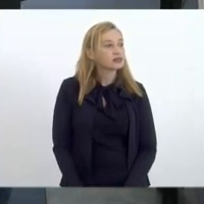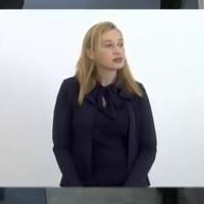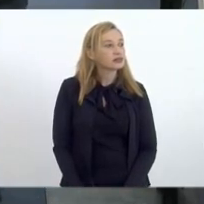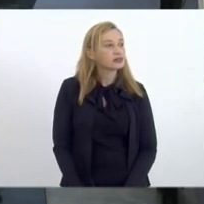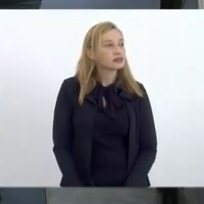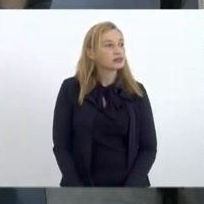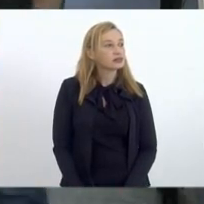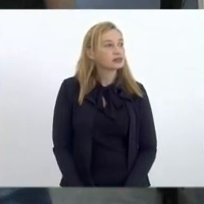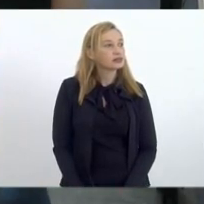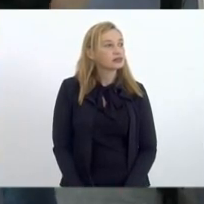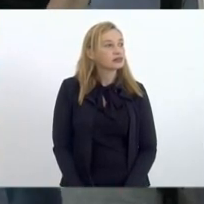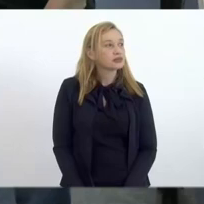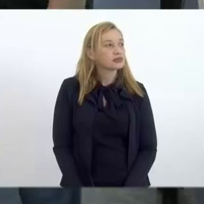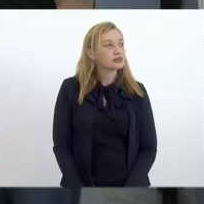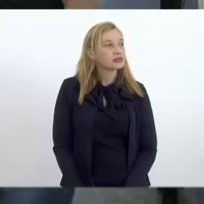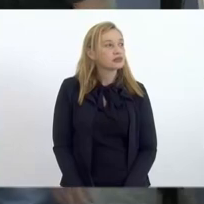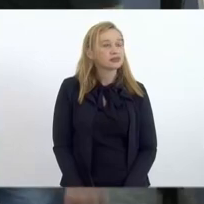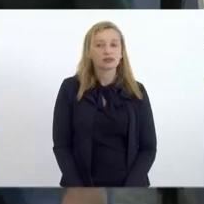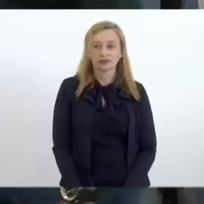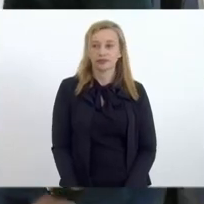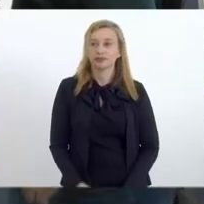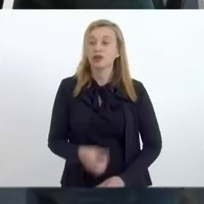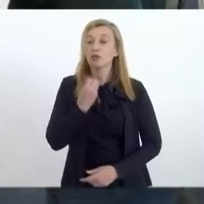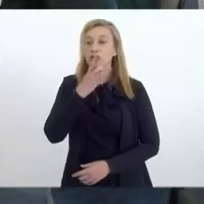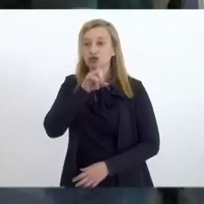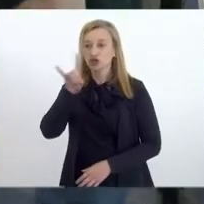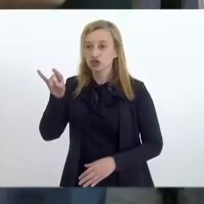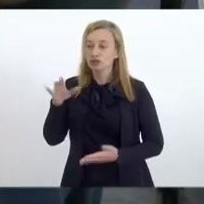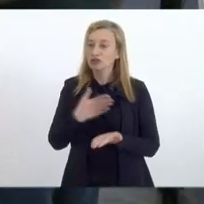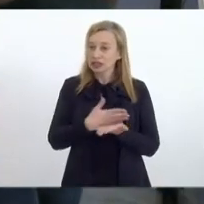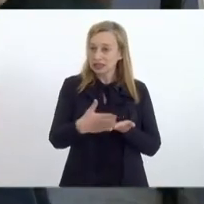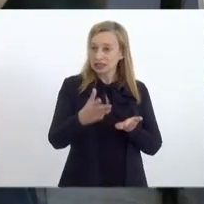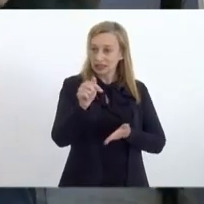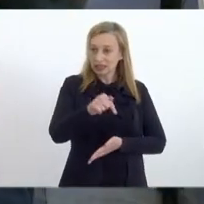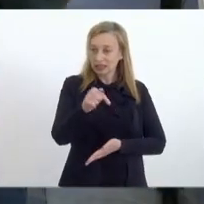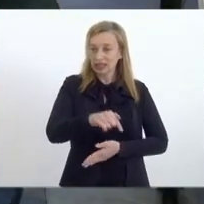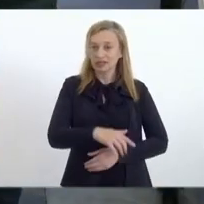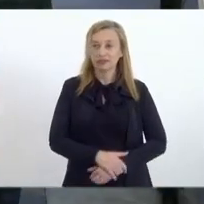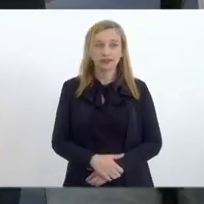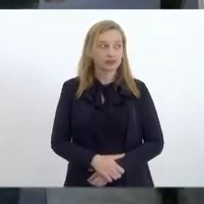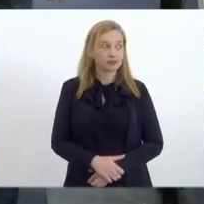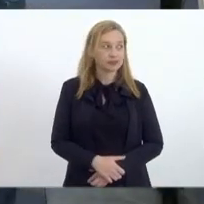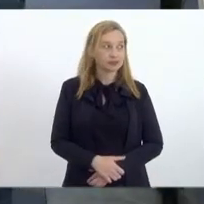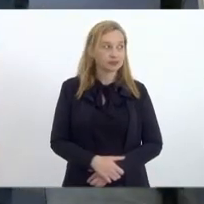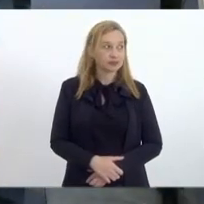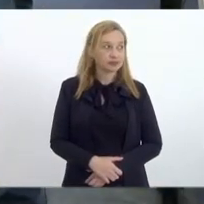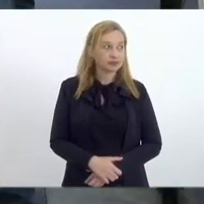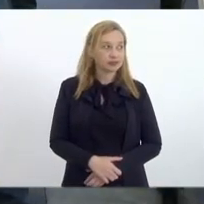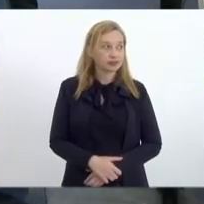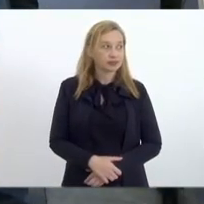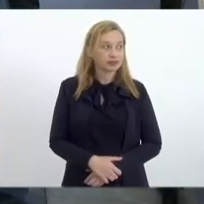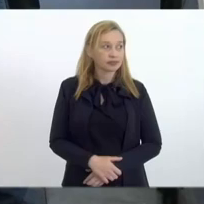Mas faz com a vontade enquanto. Bom dia. Eu vou iniciar aqui enquanto está. Sobrou para você, né? Iniciando aqui.